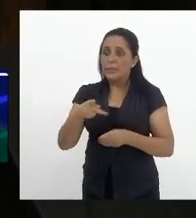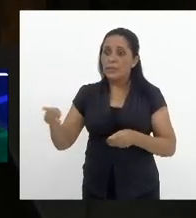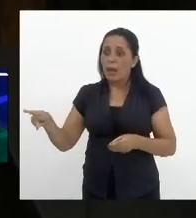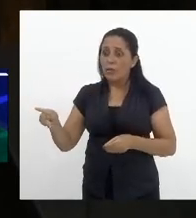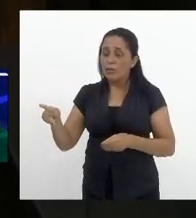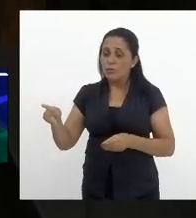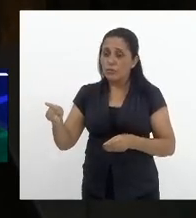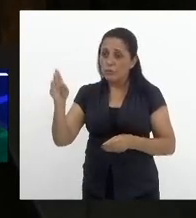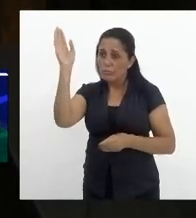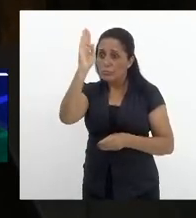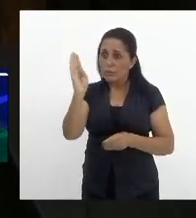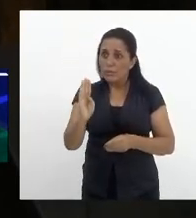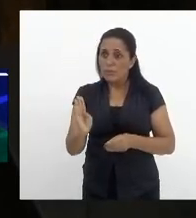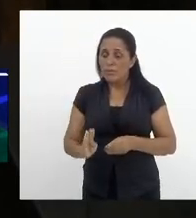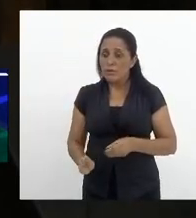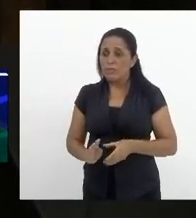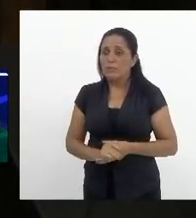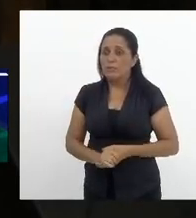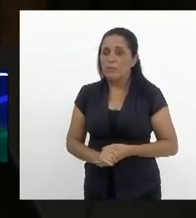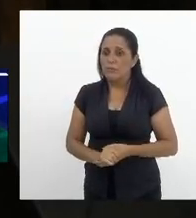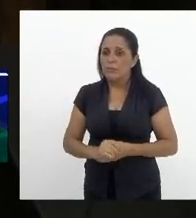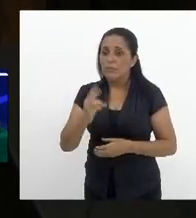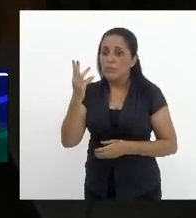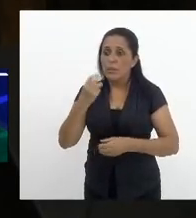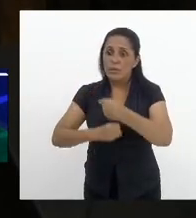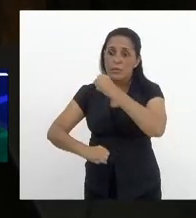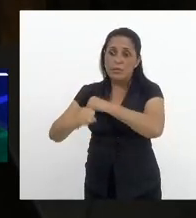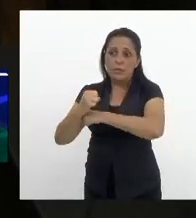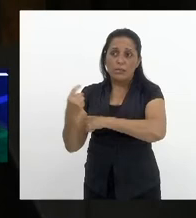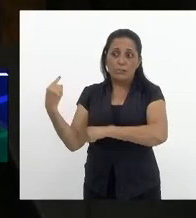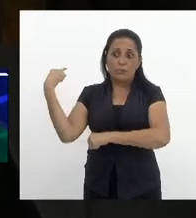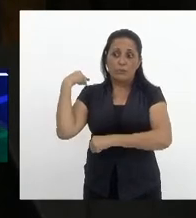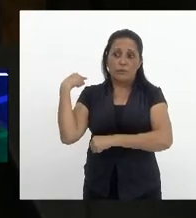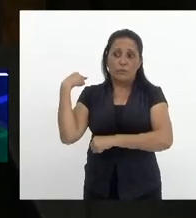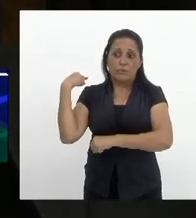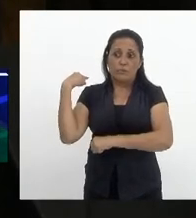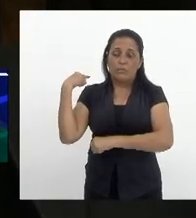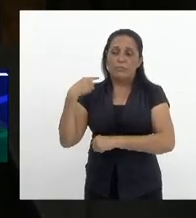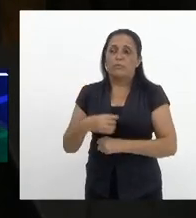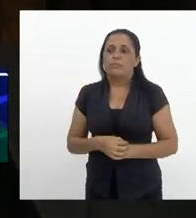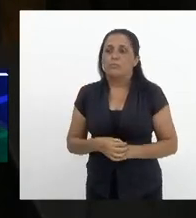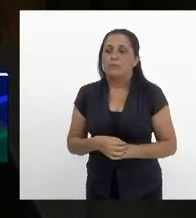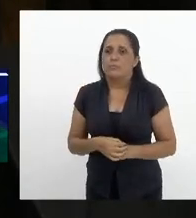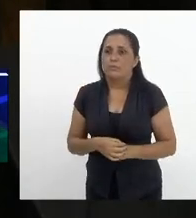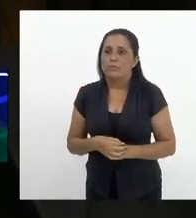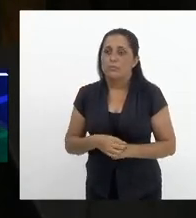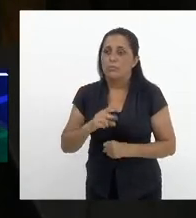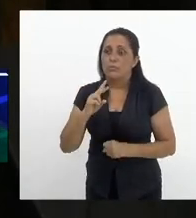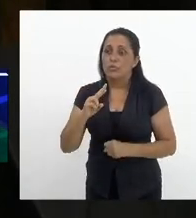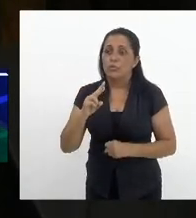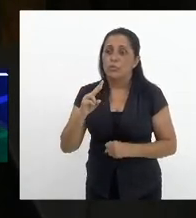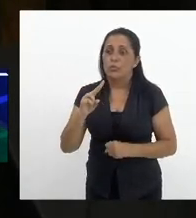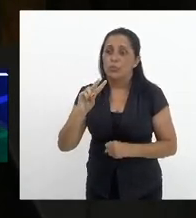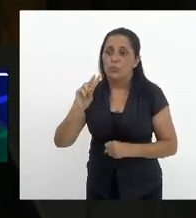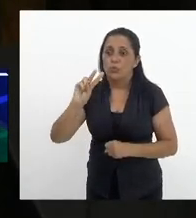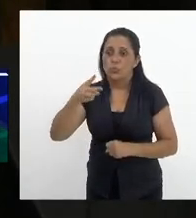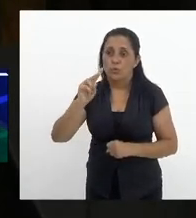da República há 3 anos atrás, aproximadamente, em